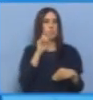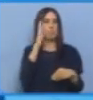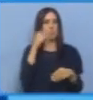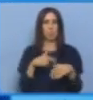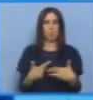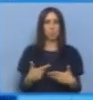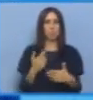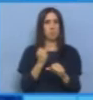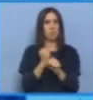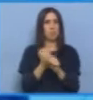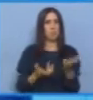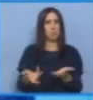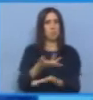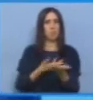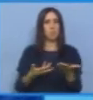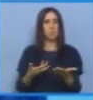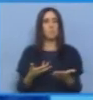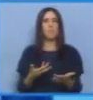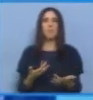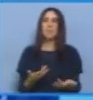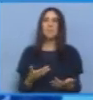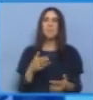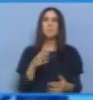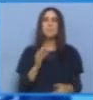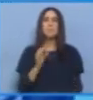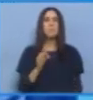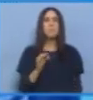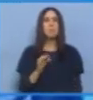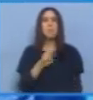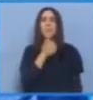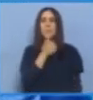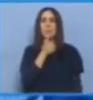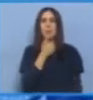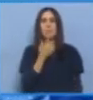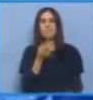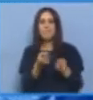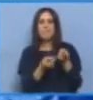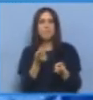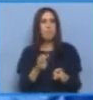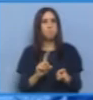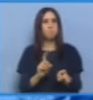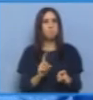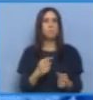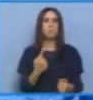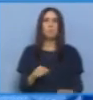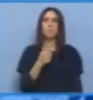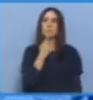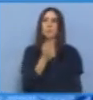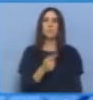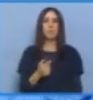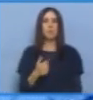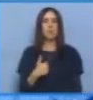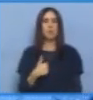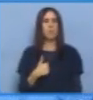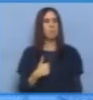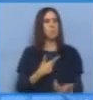hoje em dia no nosso mercado laboral, mas não têm como medir. não basta uma pessoa dizer que é bom